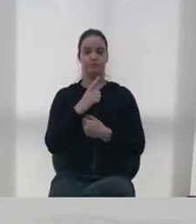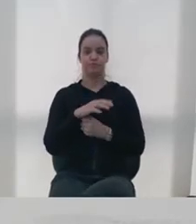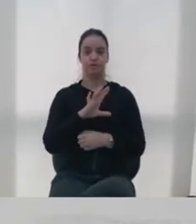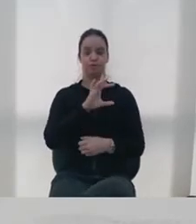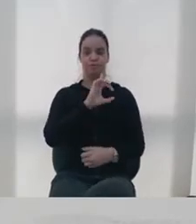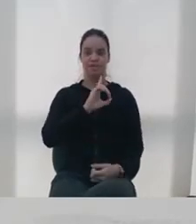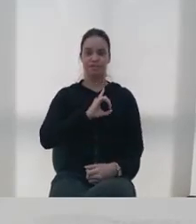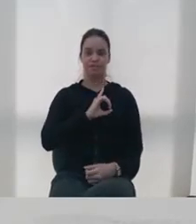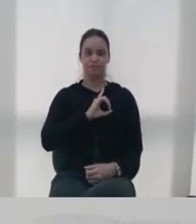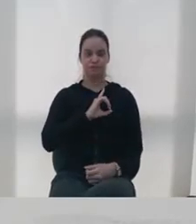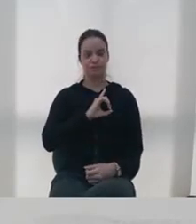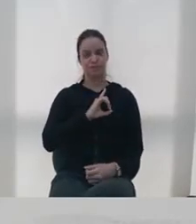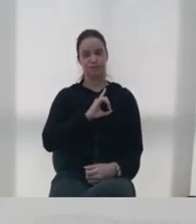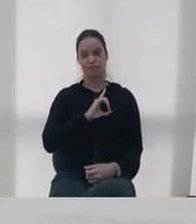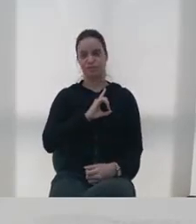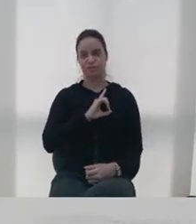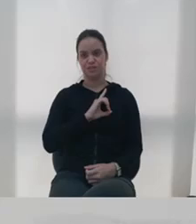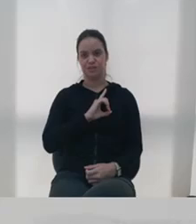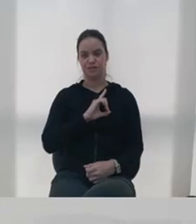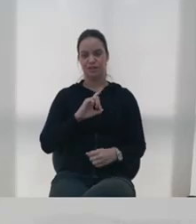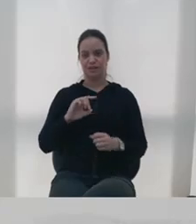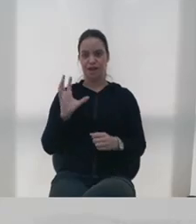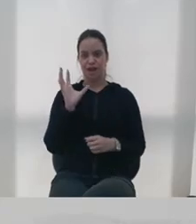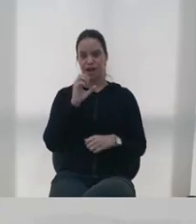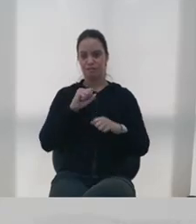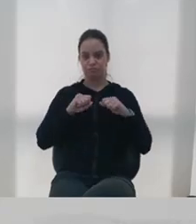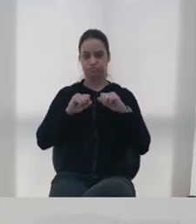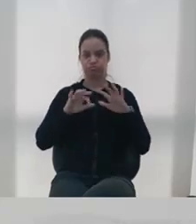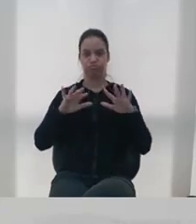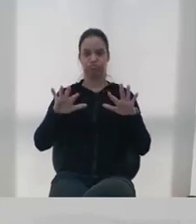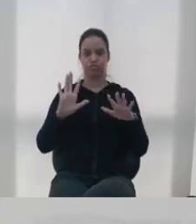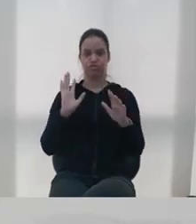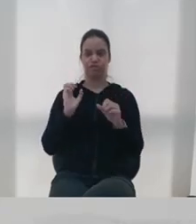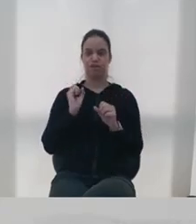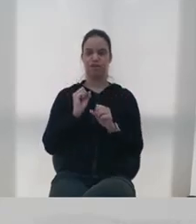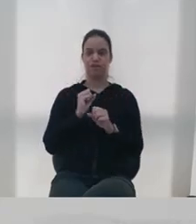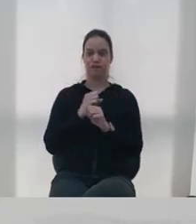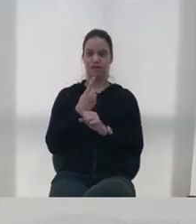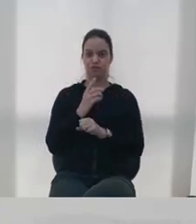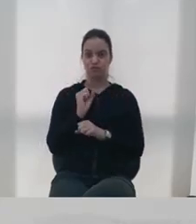que cresceu muito em muito pouco tempo. Nós temos 18 anos de instituição.